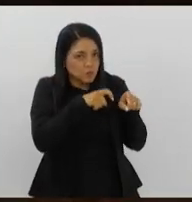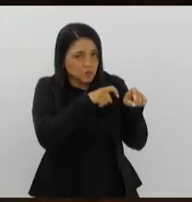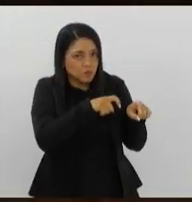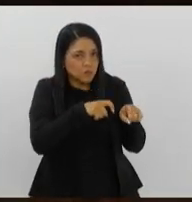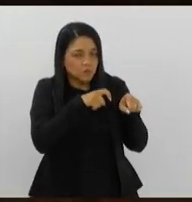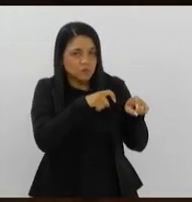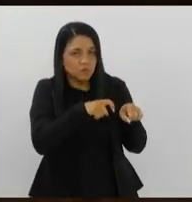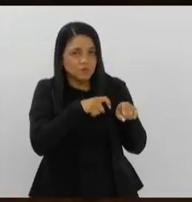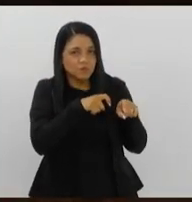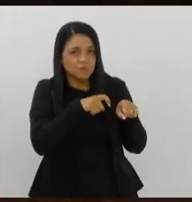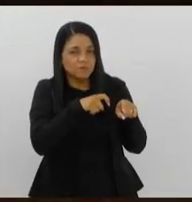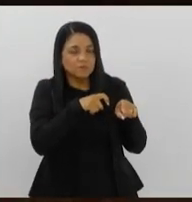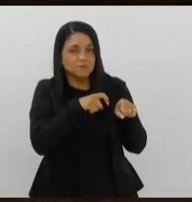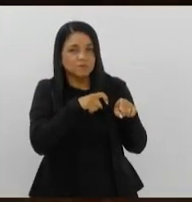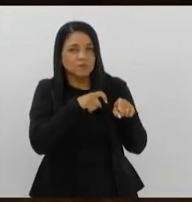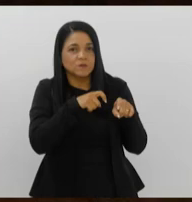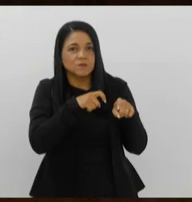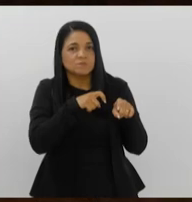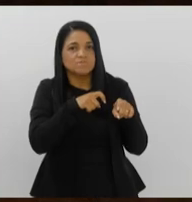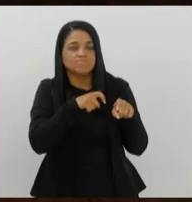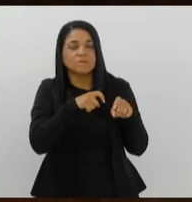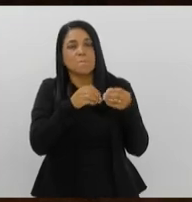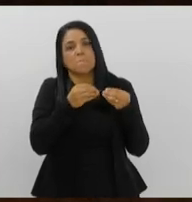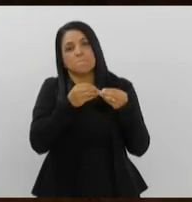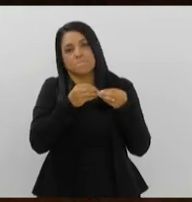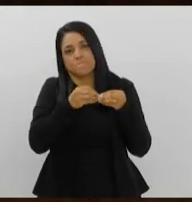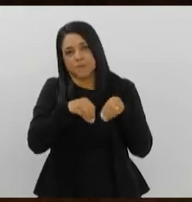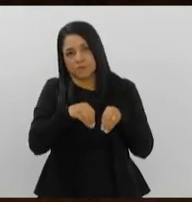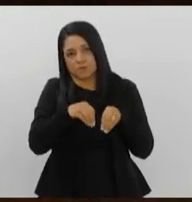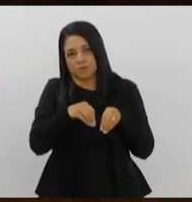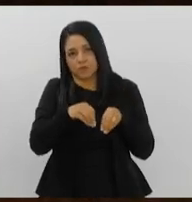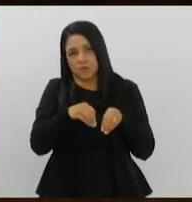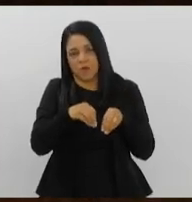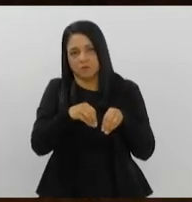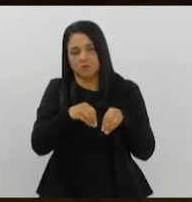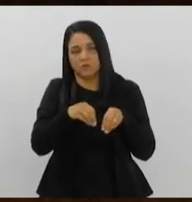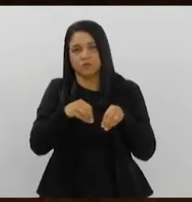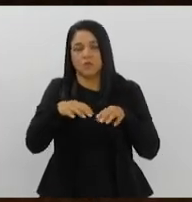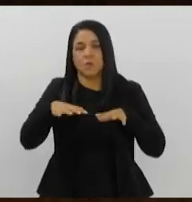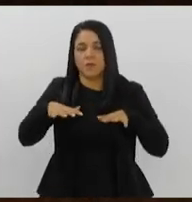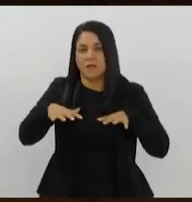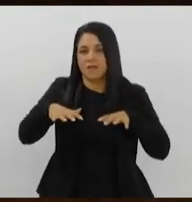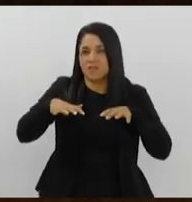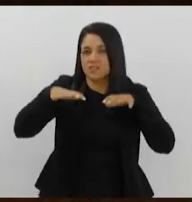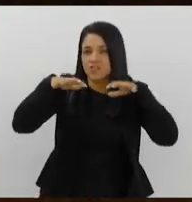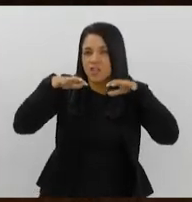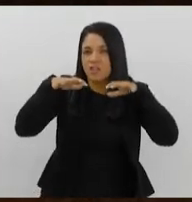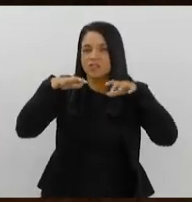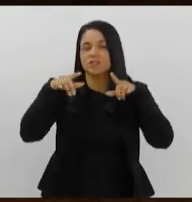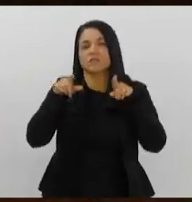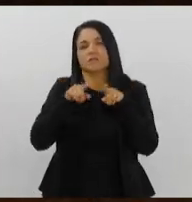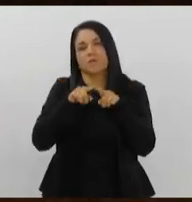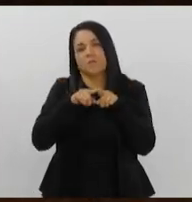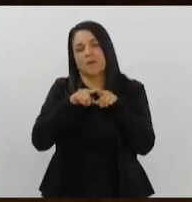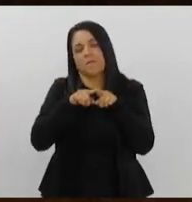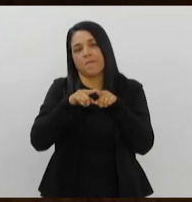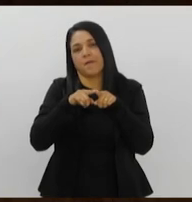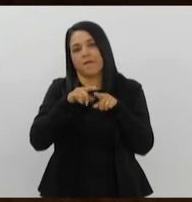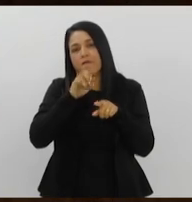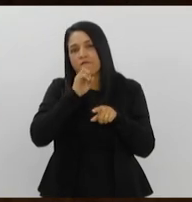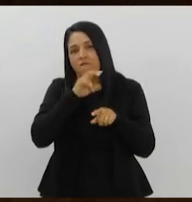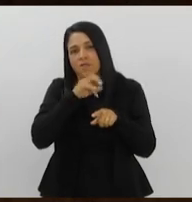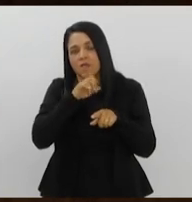foram duplamente atingidos pelas enchentes e pela contaminação